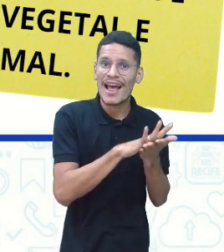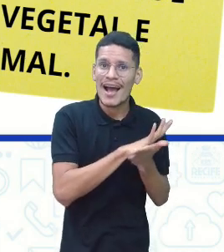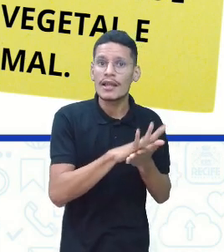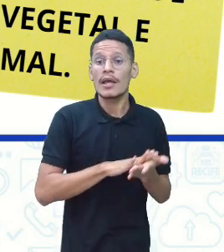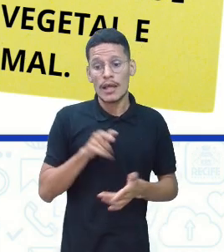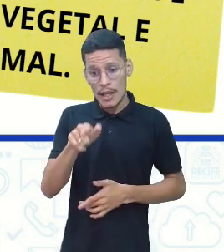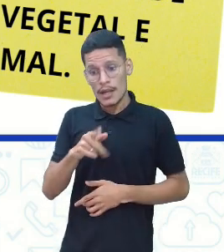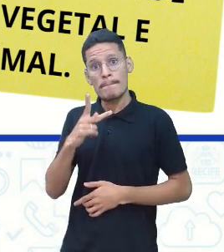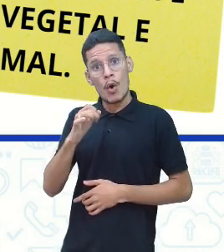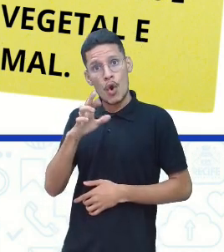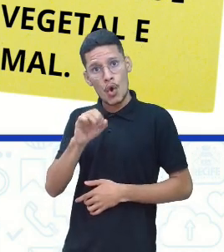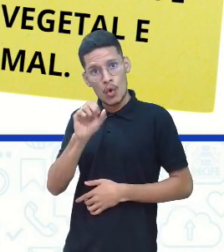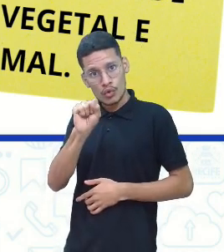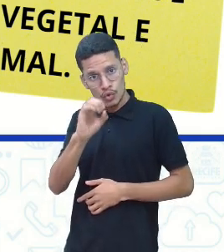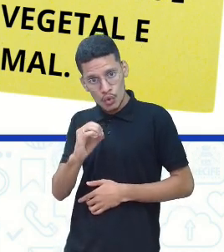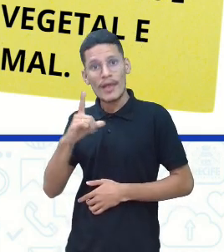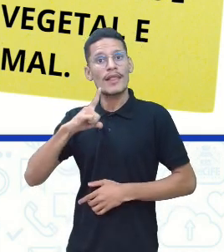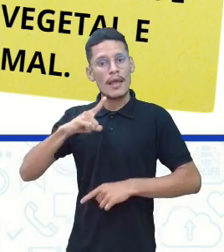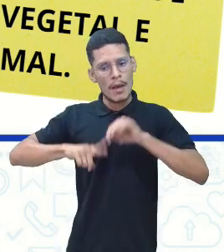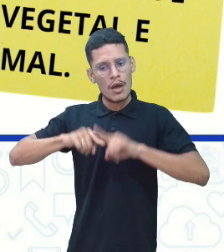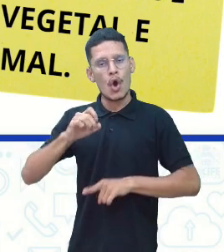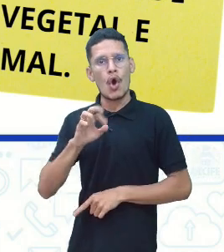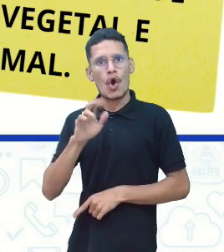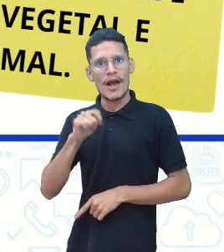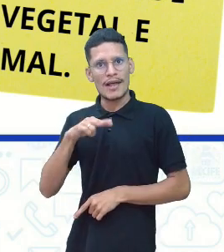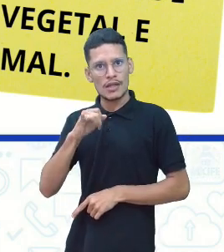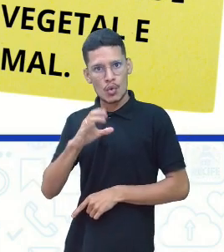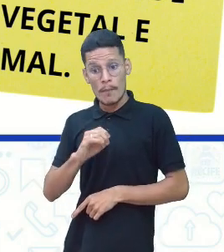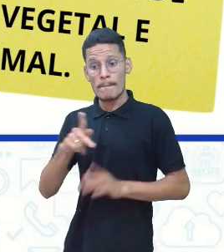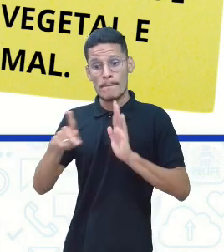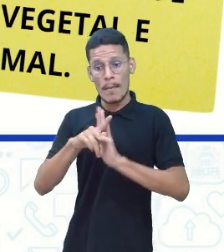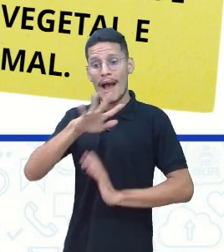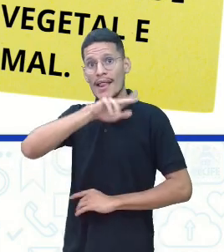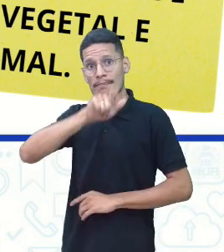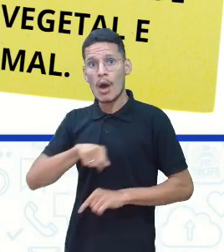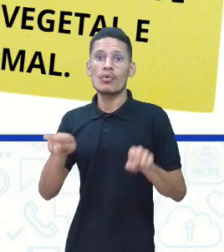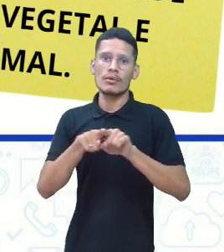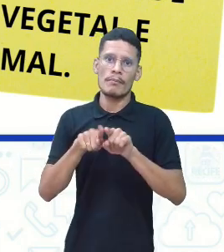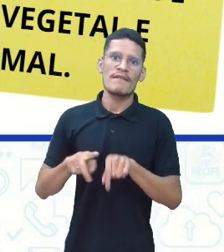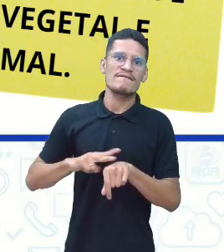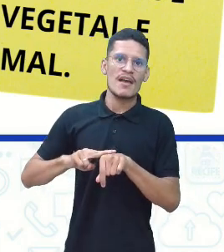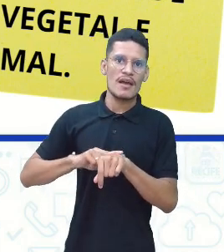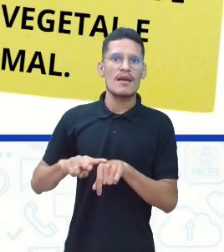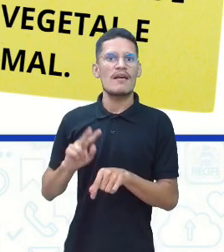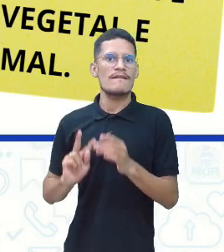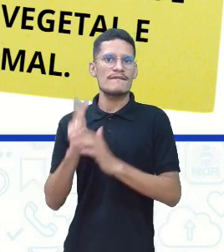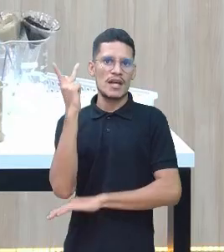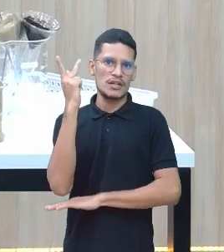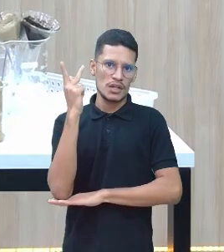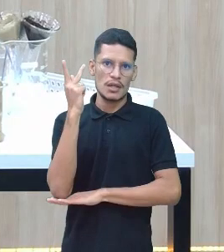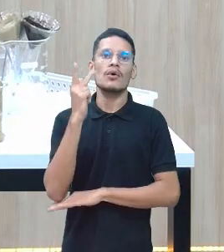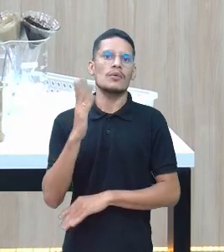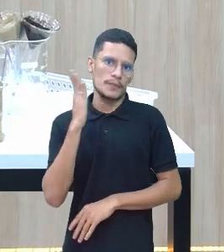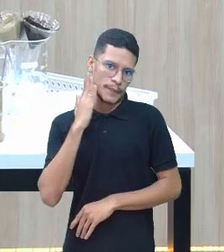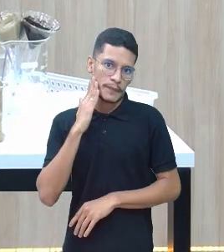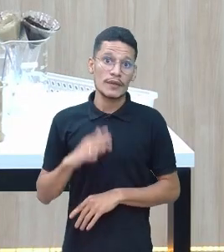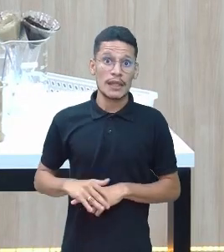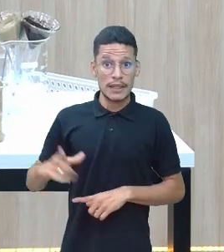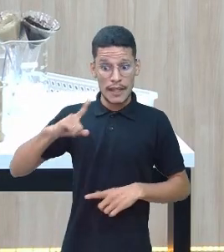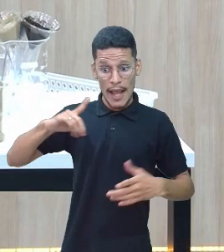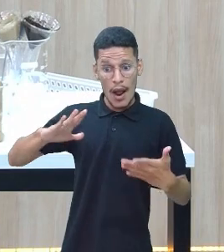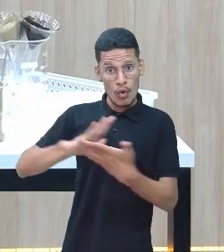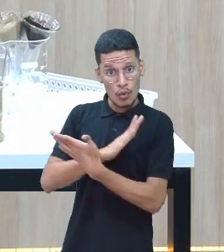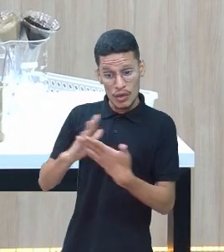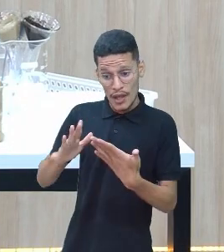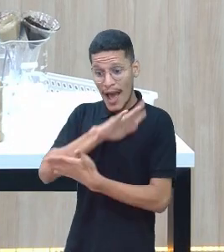poroso, rico em matéria orgânica, né, de origem animal e de origem vegetal. Então, aqui eu tenho animais, parte